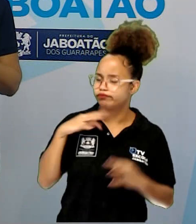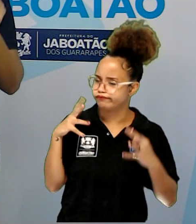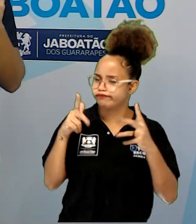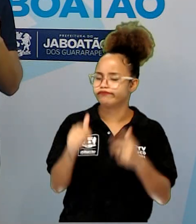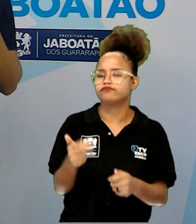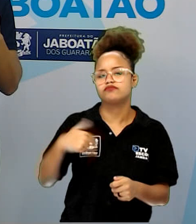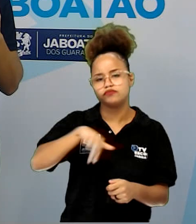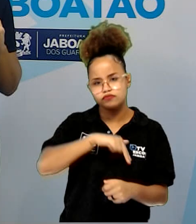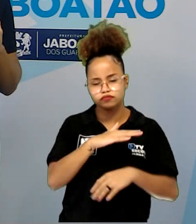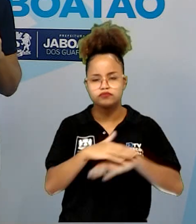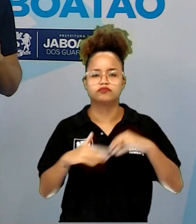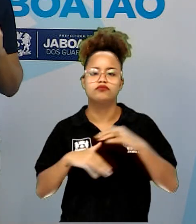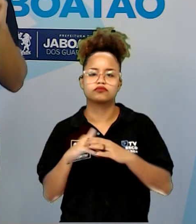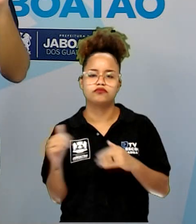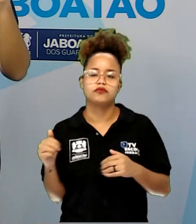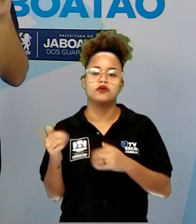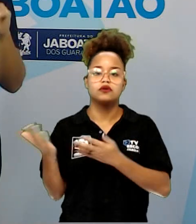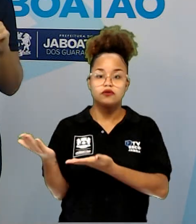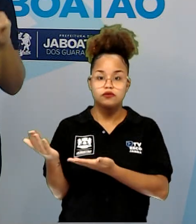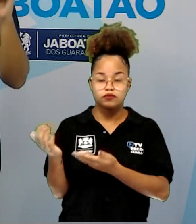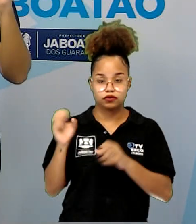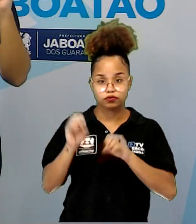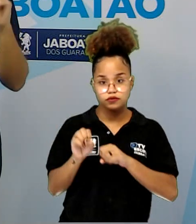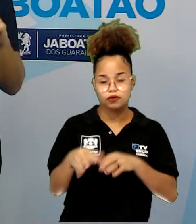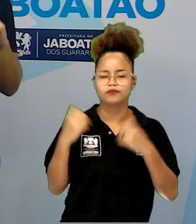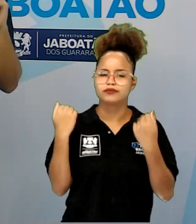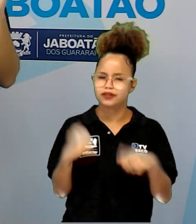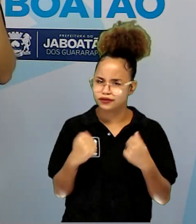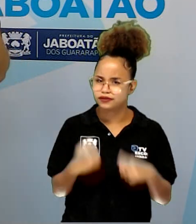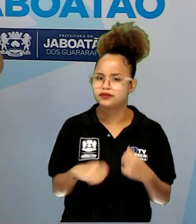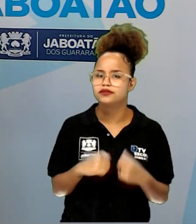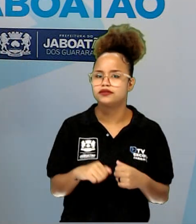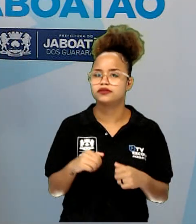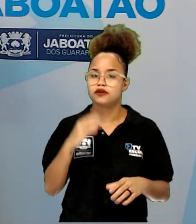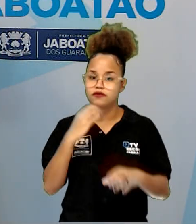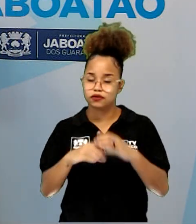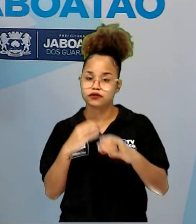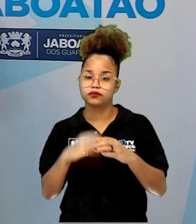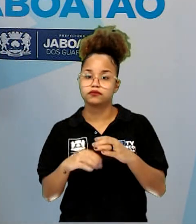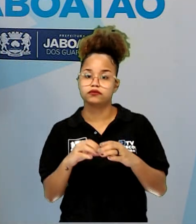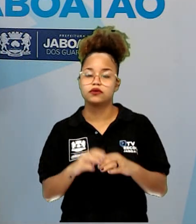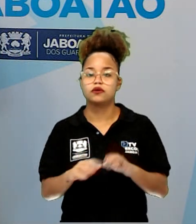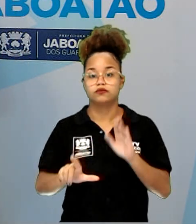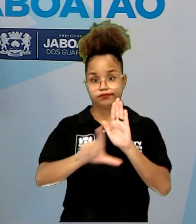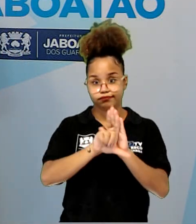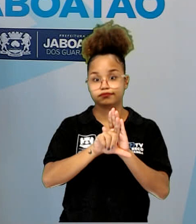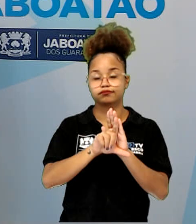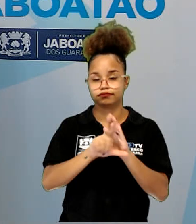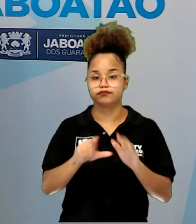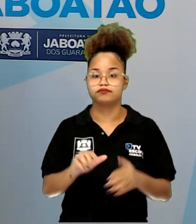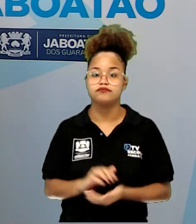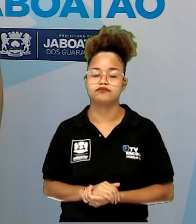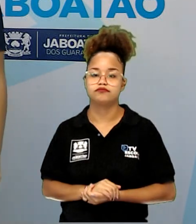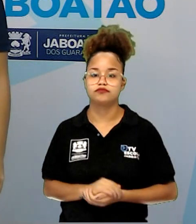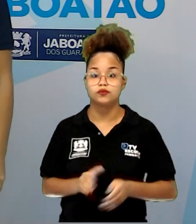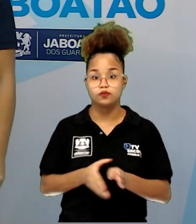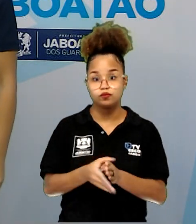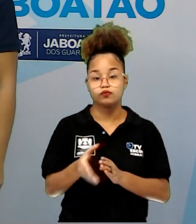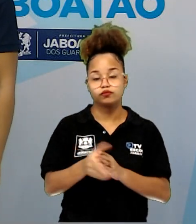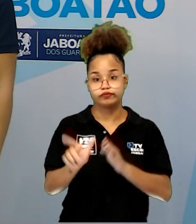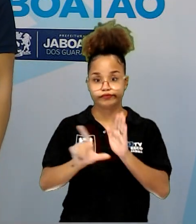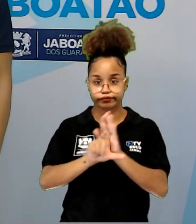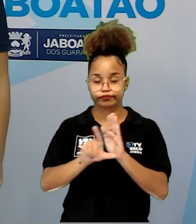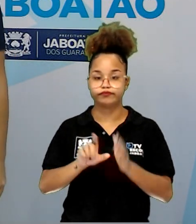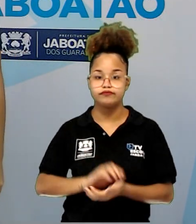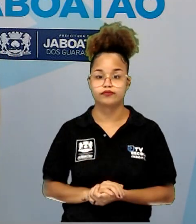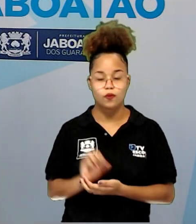educação, temos a obrigação de comunicar ao Conselho Tutelar. Tudo bem até aí?